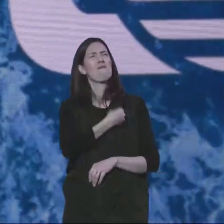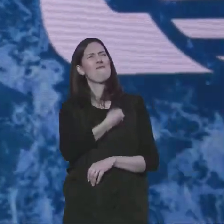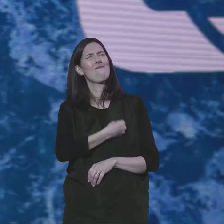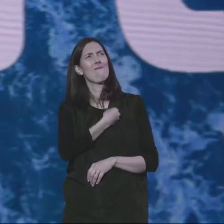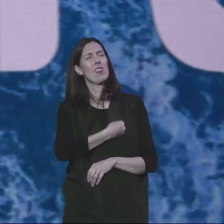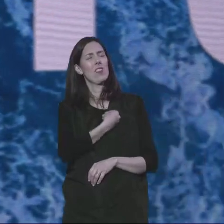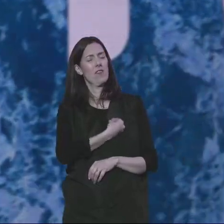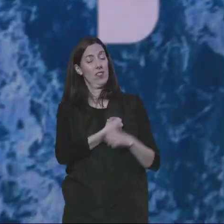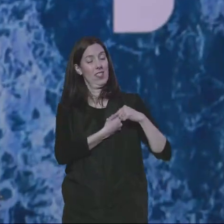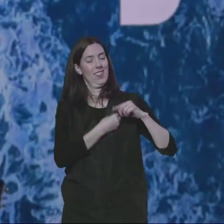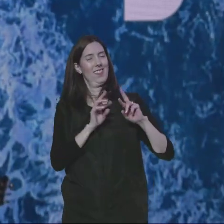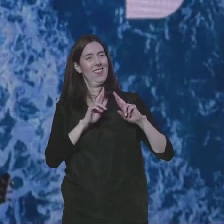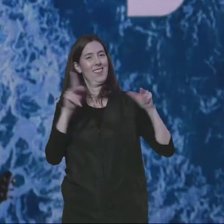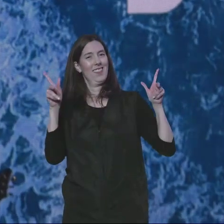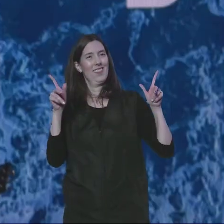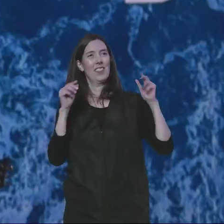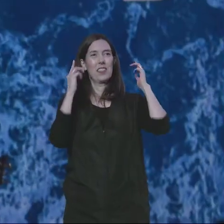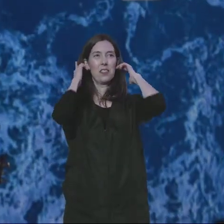vida diferente.